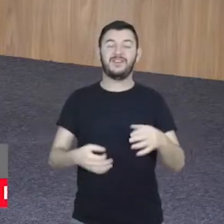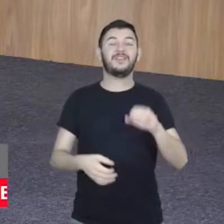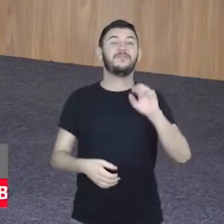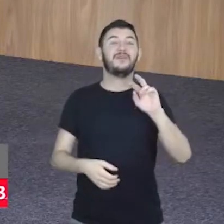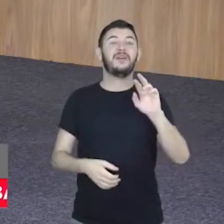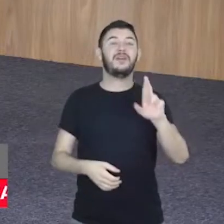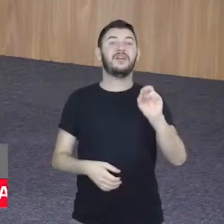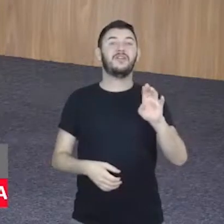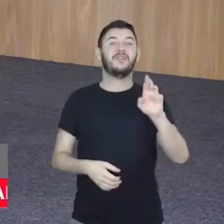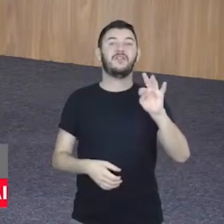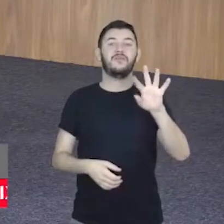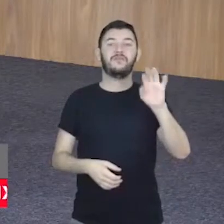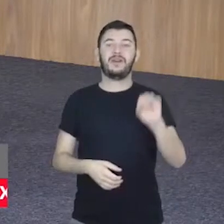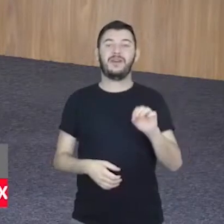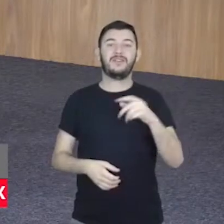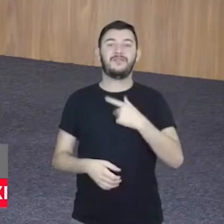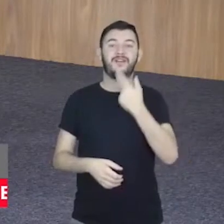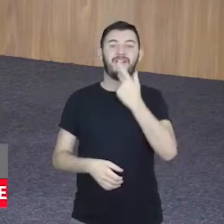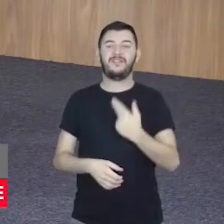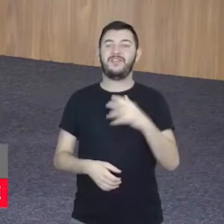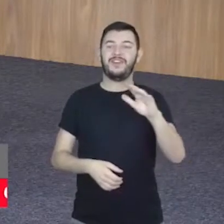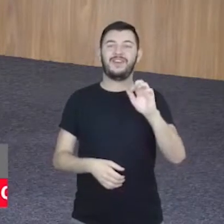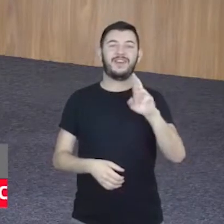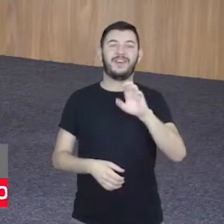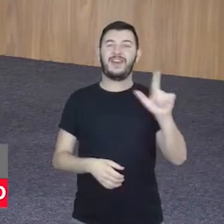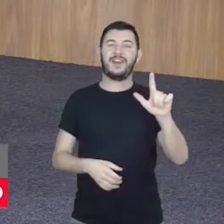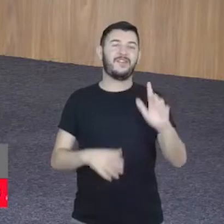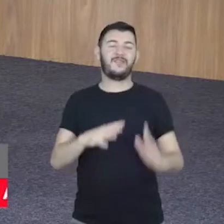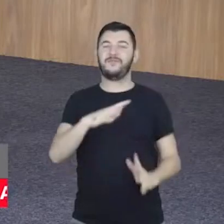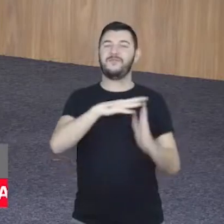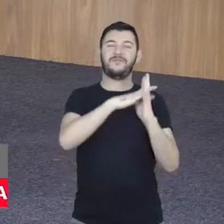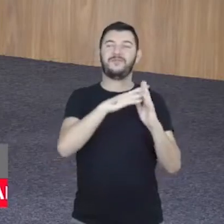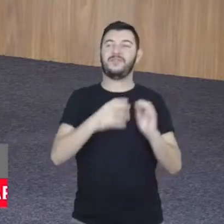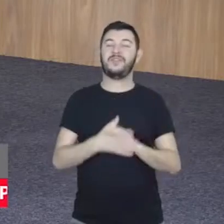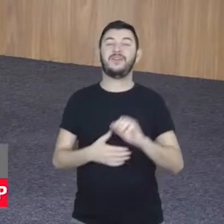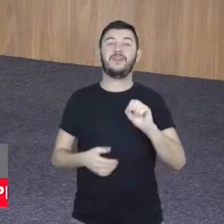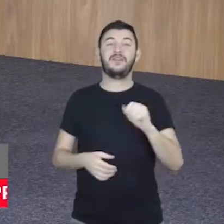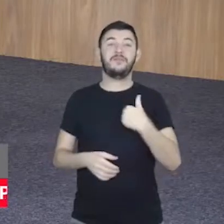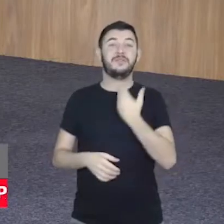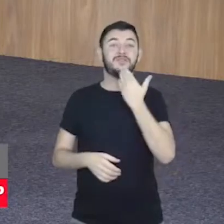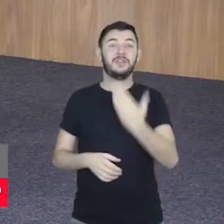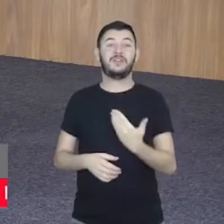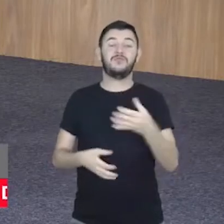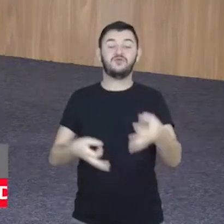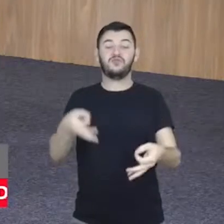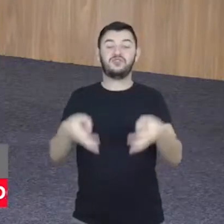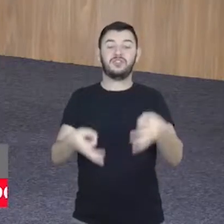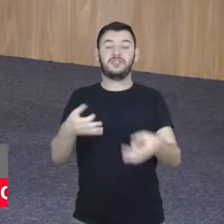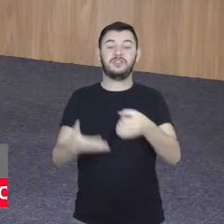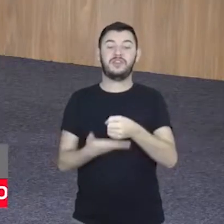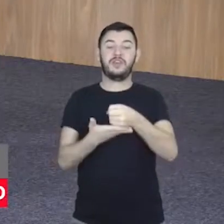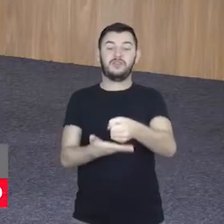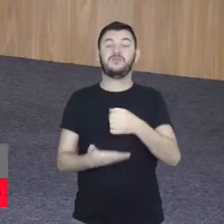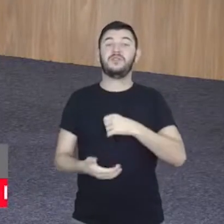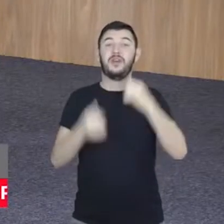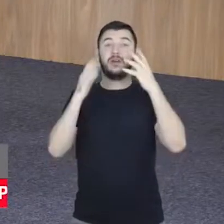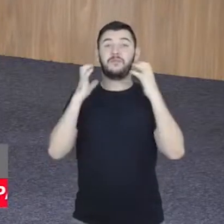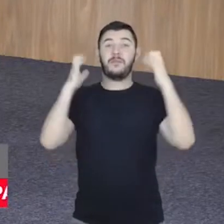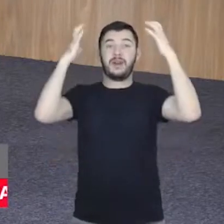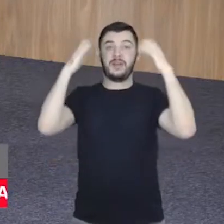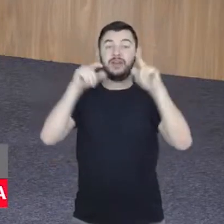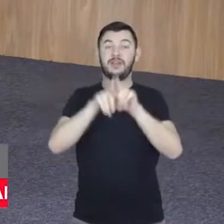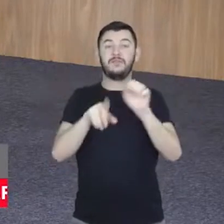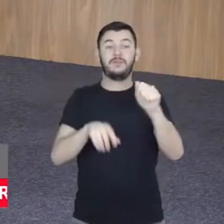Carol. Soraya Mafra pede justiça para Marielle e Anderson. Fátima Costa comenta que a vereadora Marielle também era